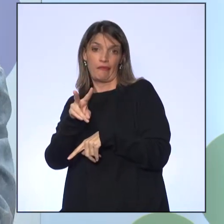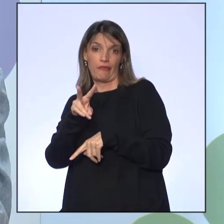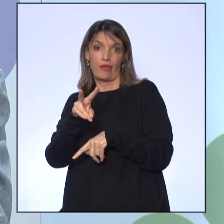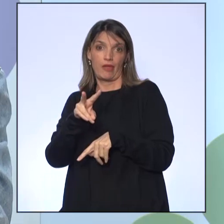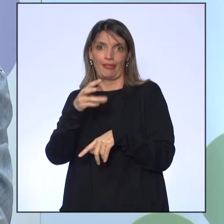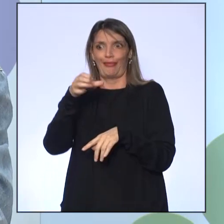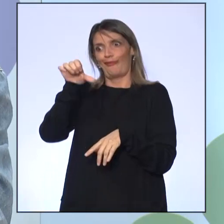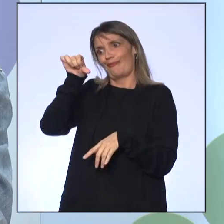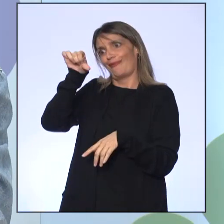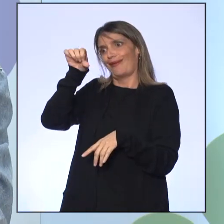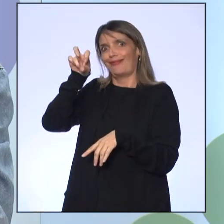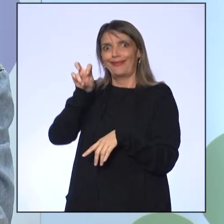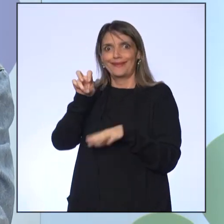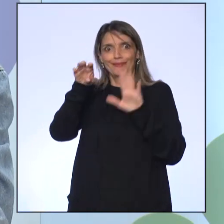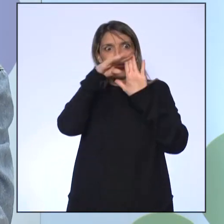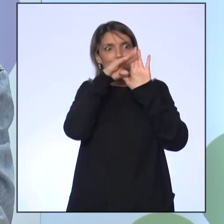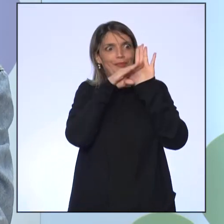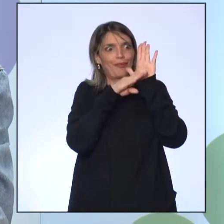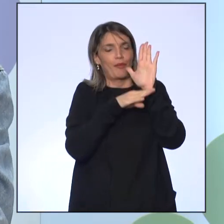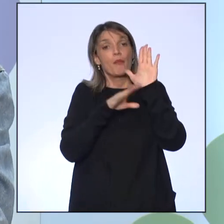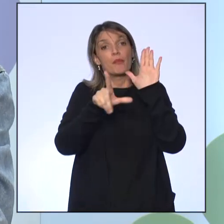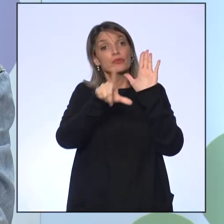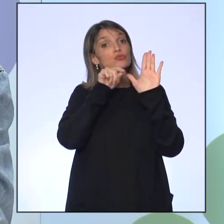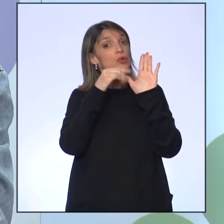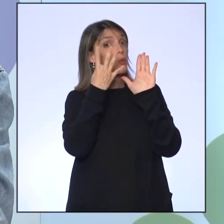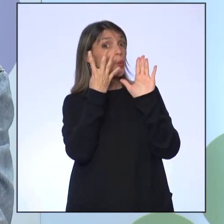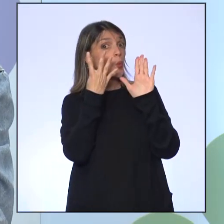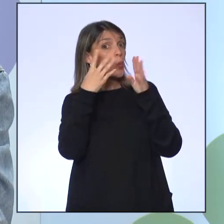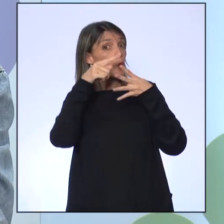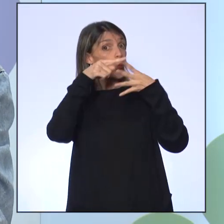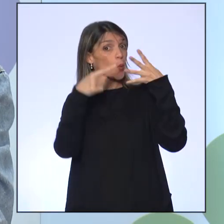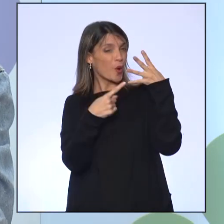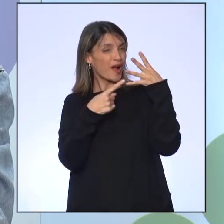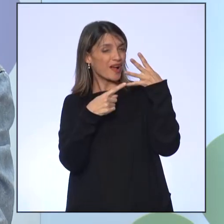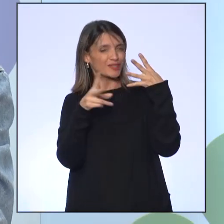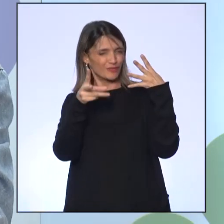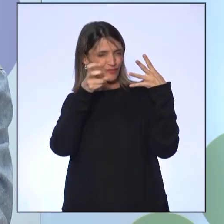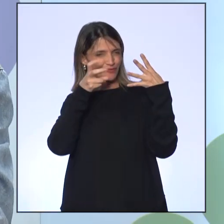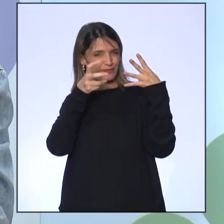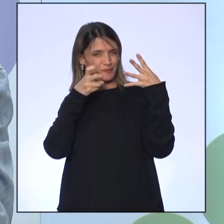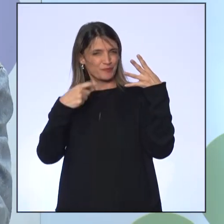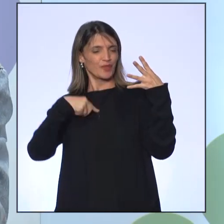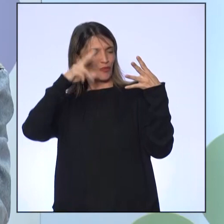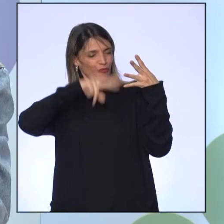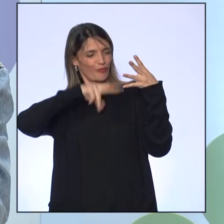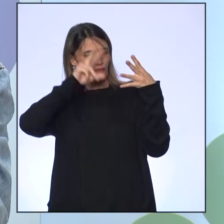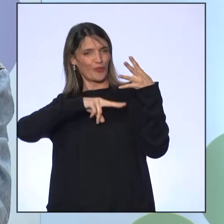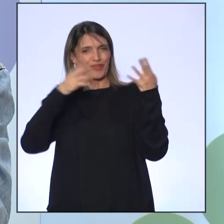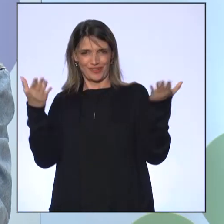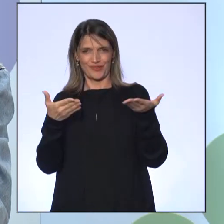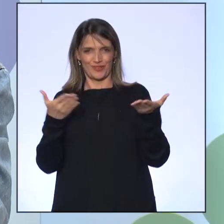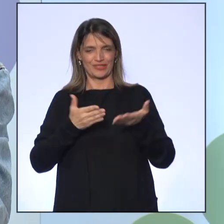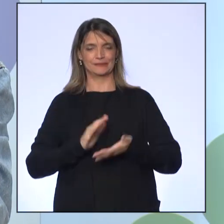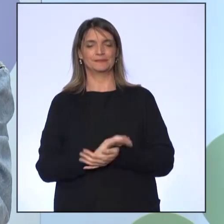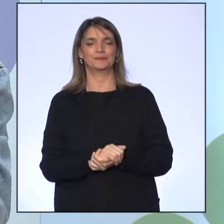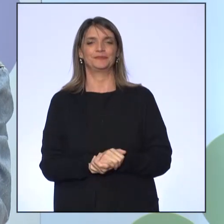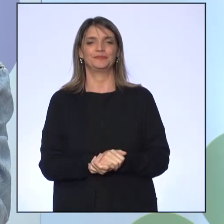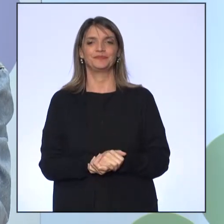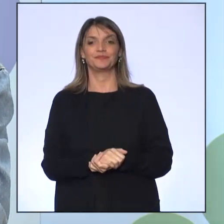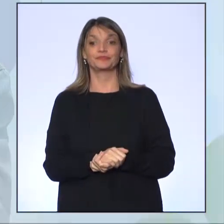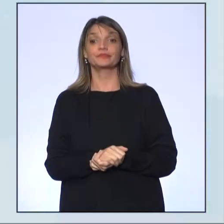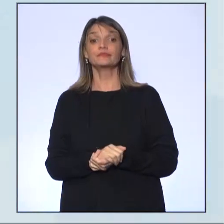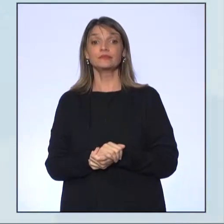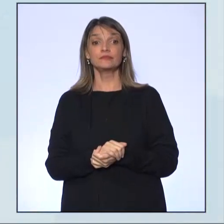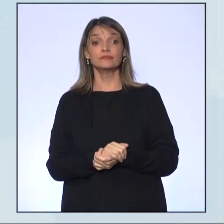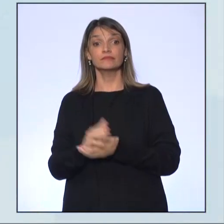4 delas para a gente analisar. Nosso momentinho aqui de leitura compartilhada, eu leio daqui e vocês leem daí. Então, olha